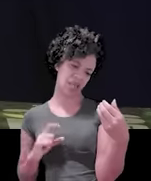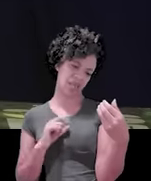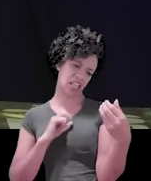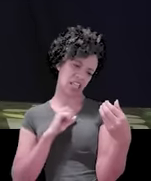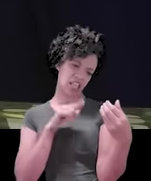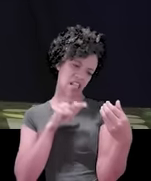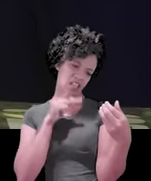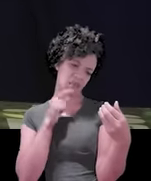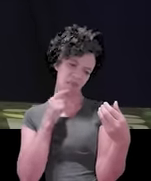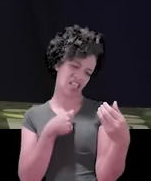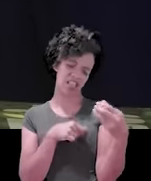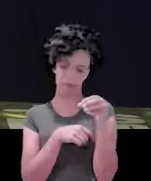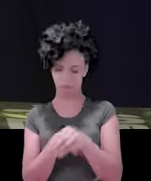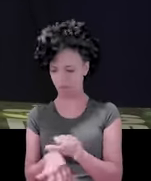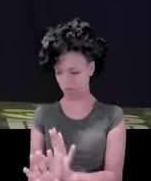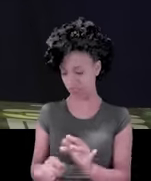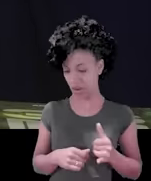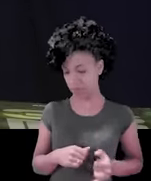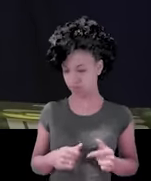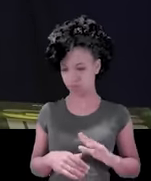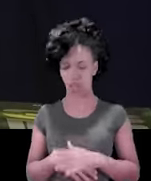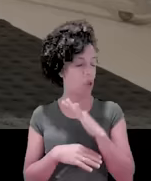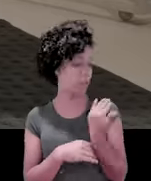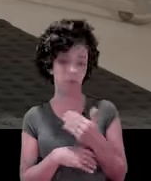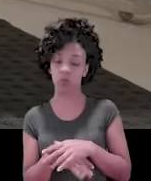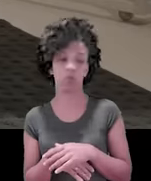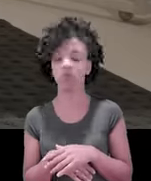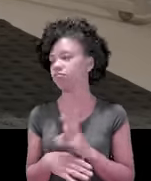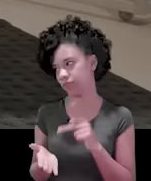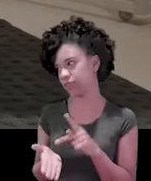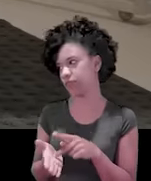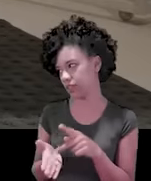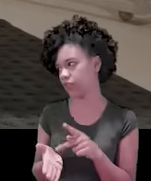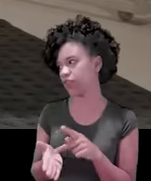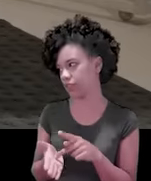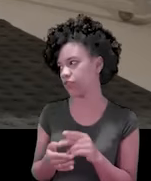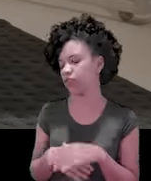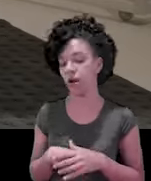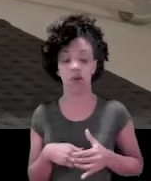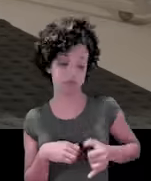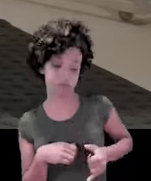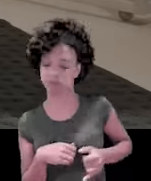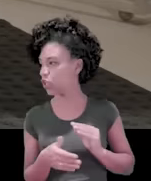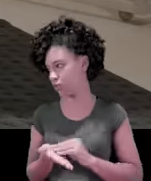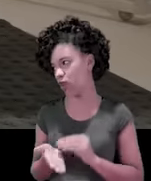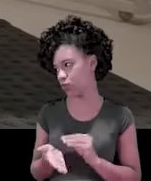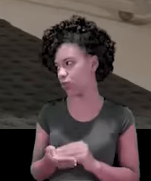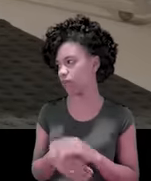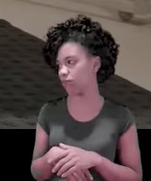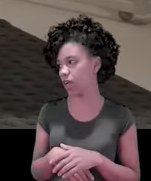aqui nessa deve ter uma coisa que você mandou e não vai ter opção Piriá e o burro não veio mesmo é verdade é verdade e a Maria não